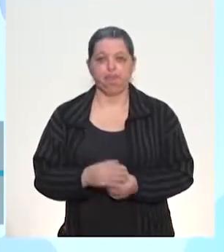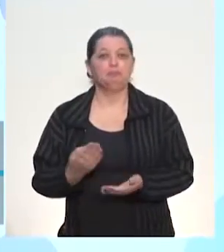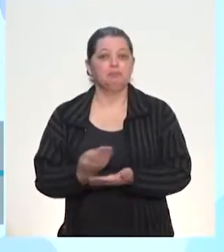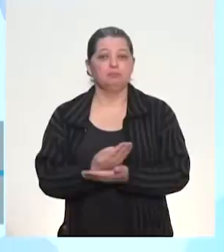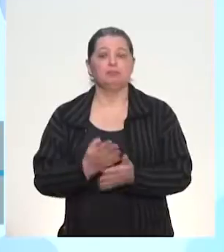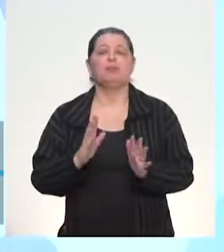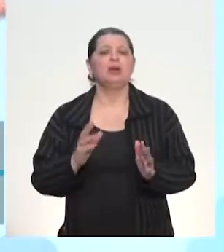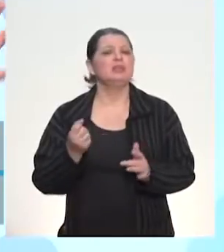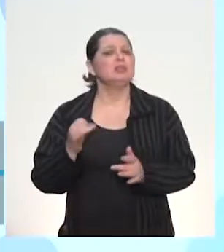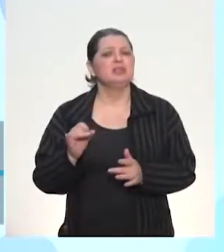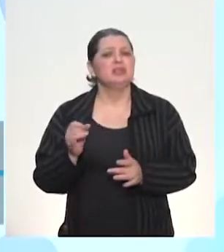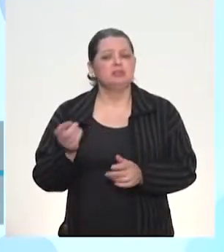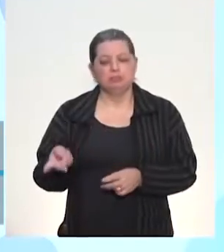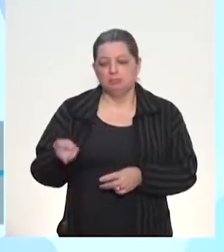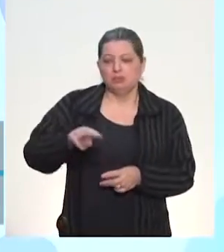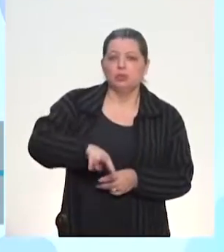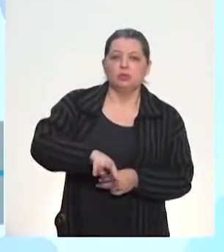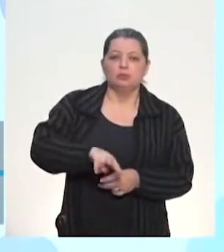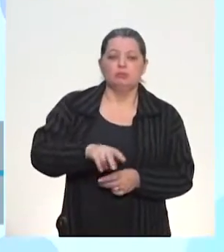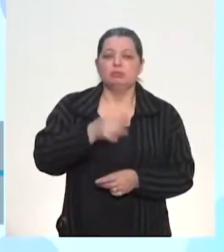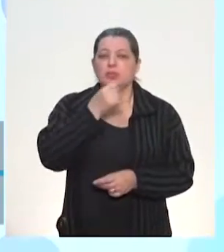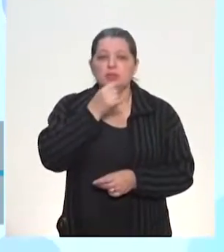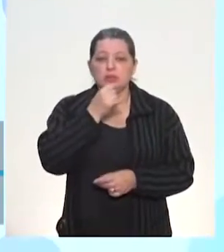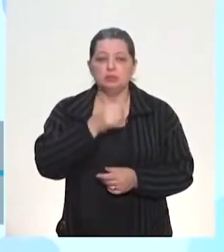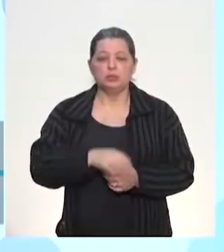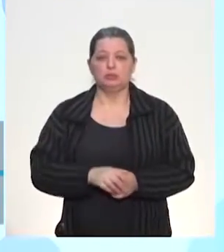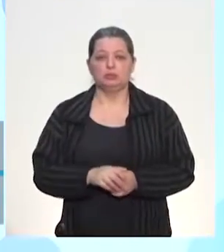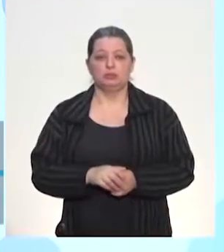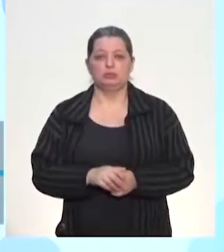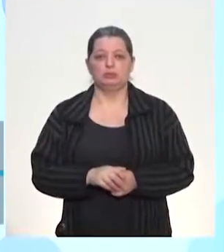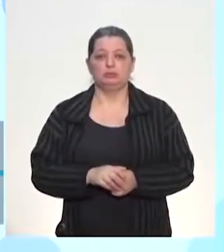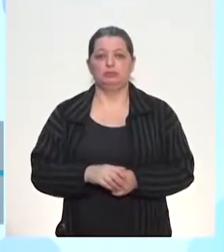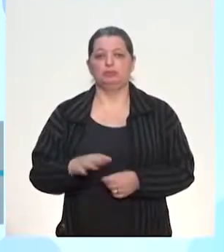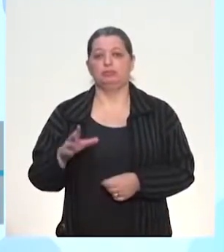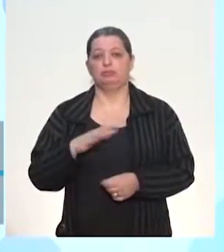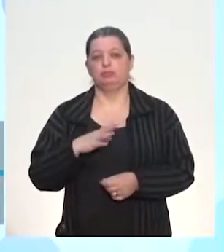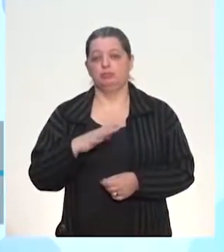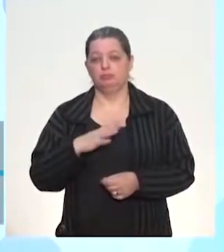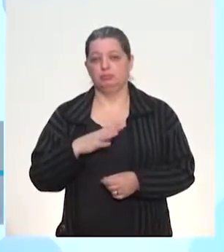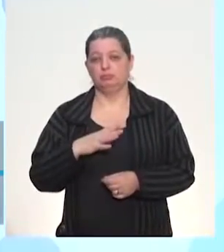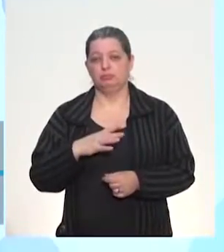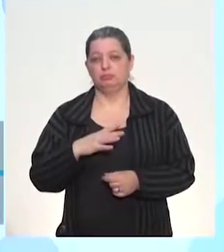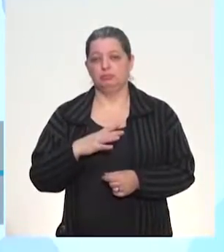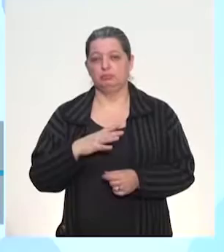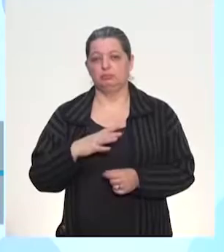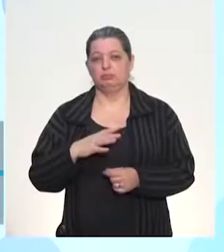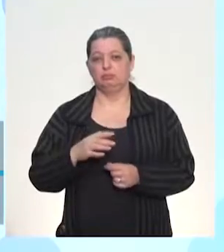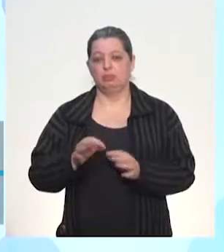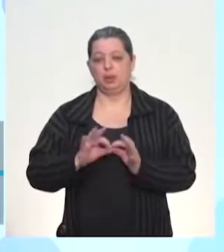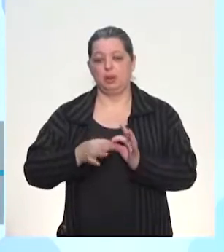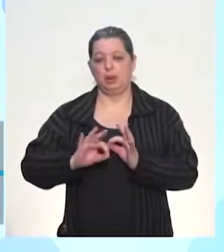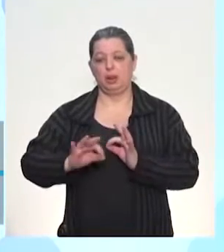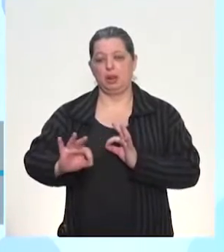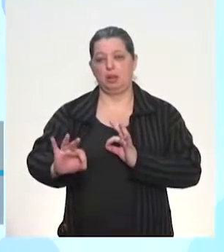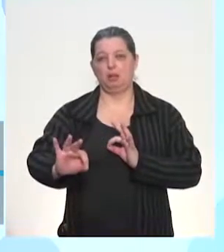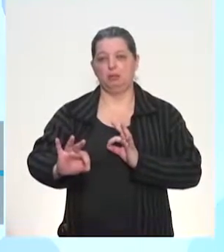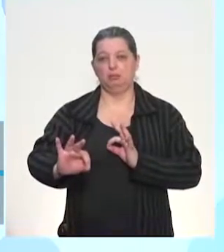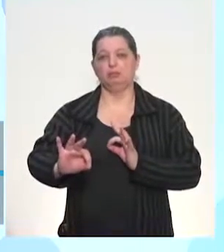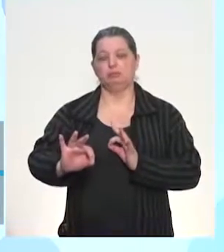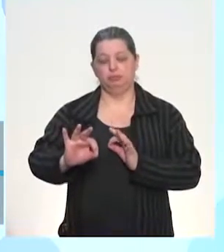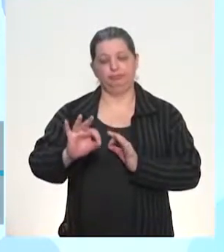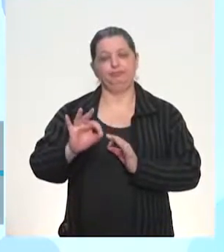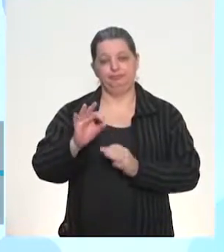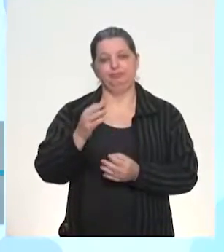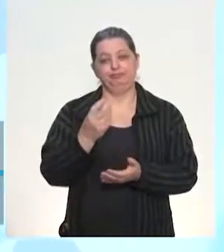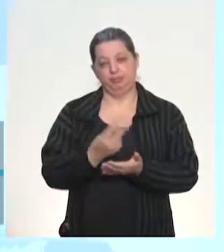e se fosse o inverso, por exemplo? Se fosse a cidade de maior distância? Eu ia fazer a mesma coisa. Eu